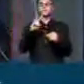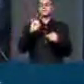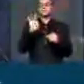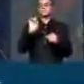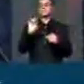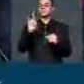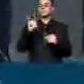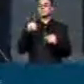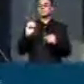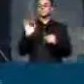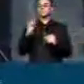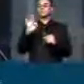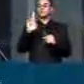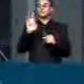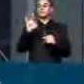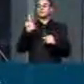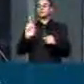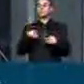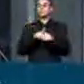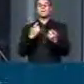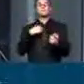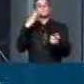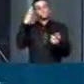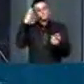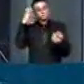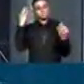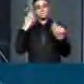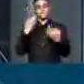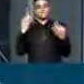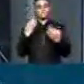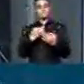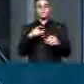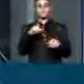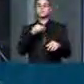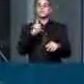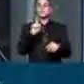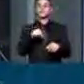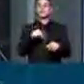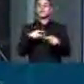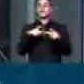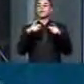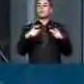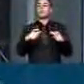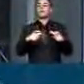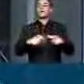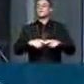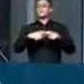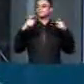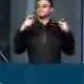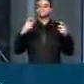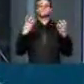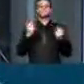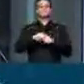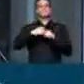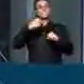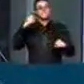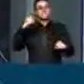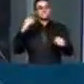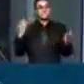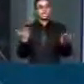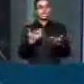mas com certeza deve ser mais uma terra muito grande naquela região, que não tem índio ali dentro de Bacabal. Aí daqui a